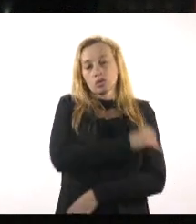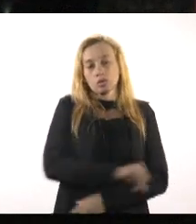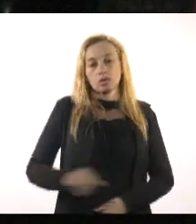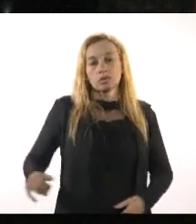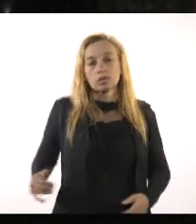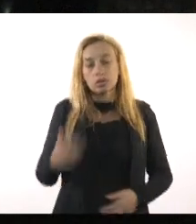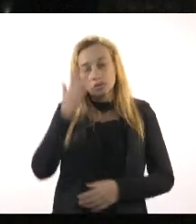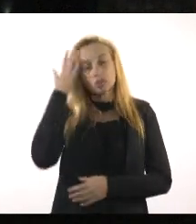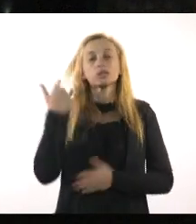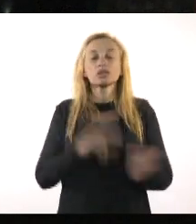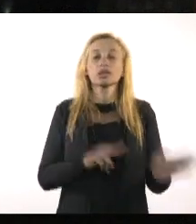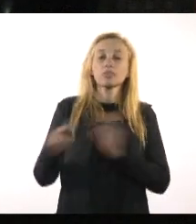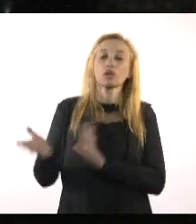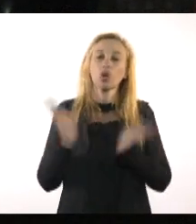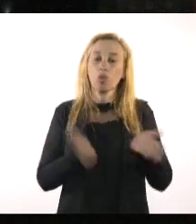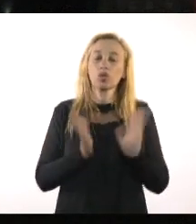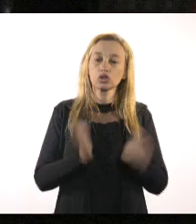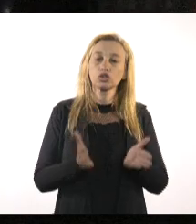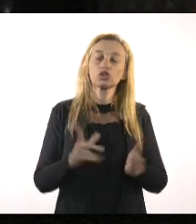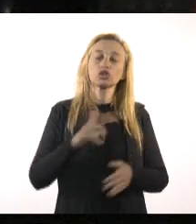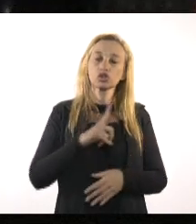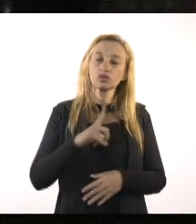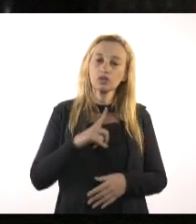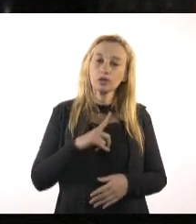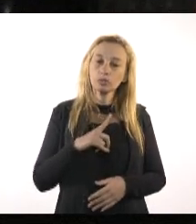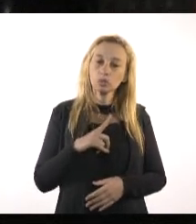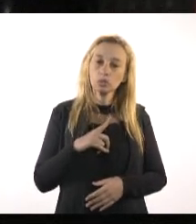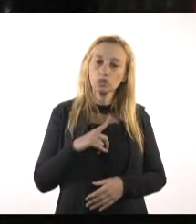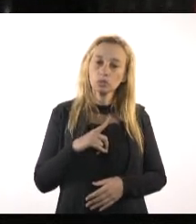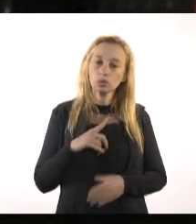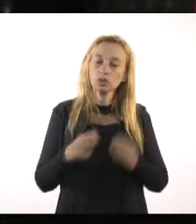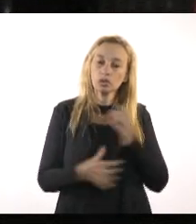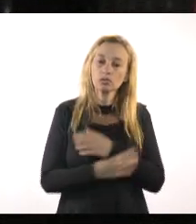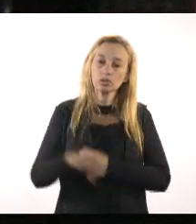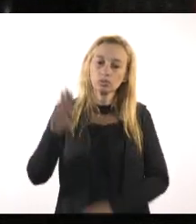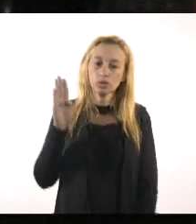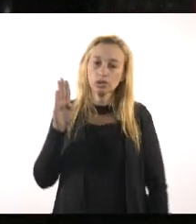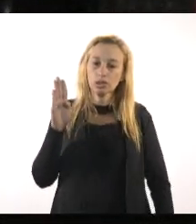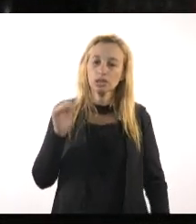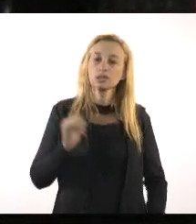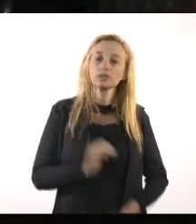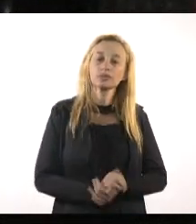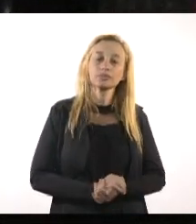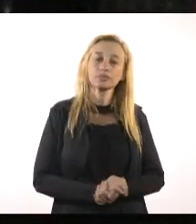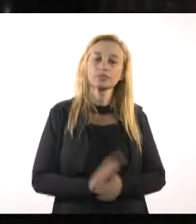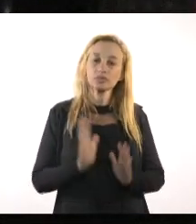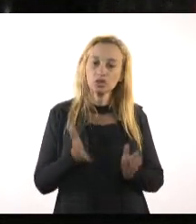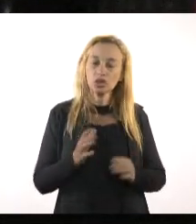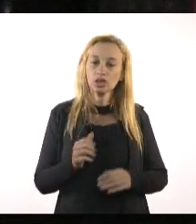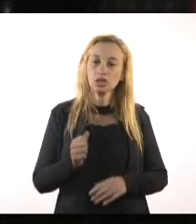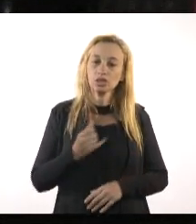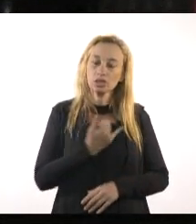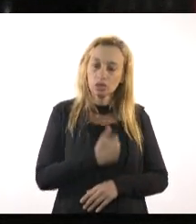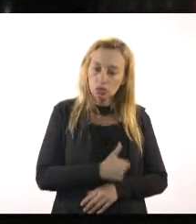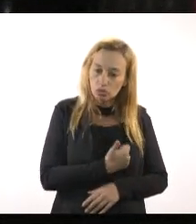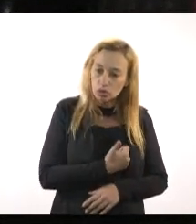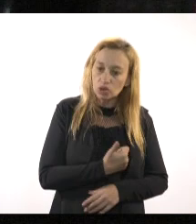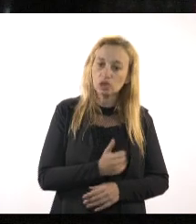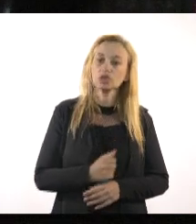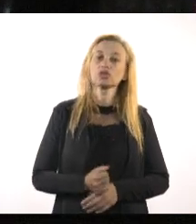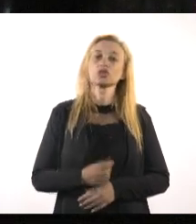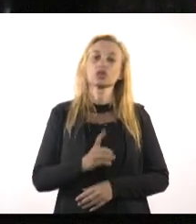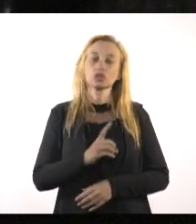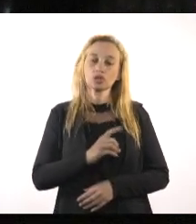semana mesmo, hoje mesmo, nós tivemos aí o Segurança Presente já em São João de Meriti, Duque